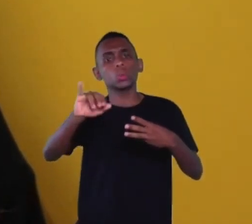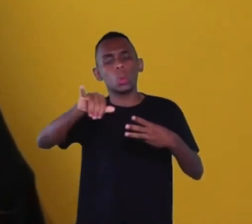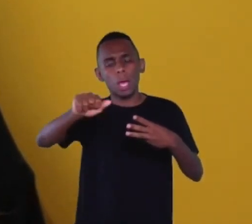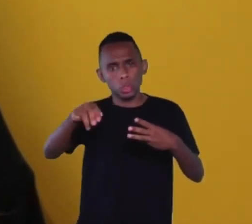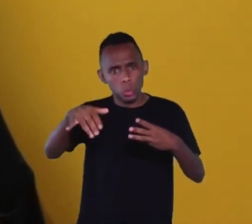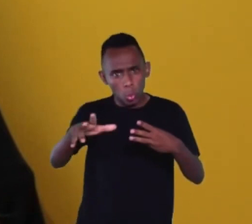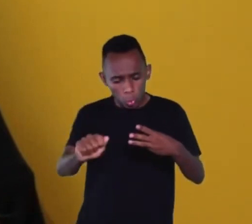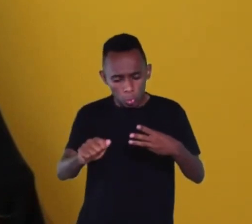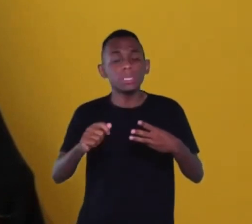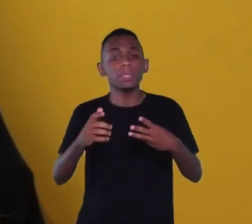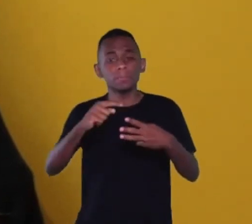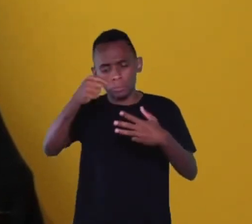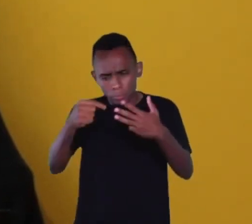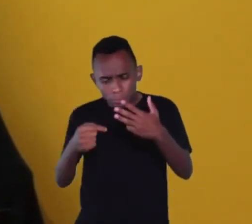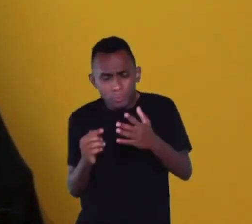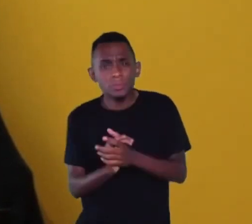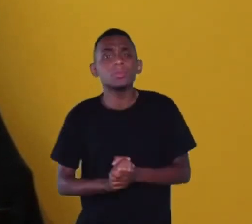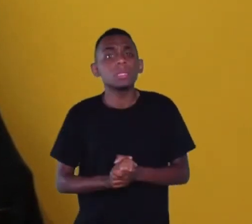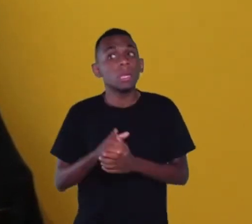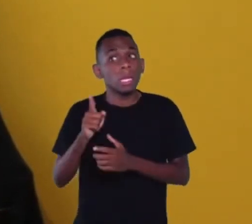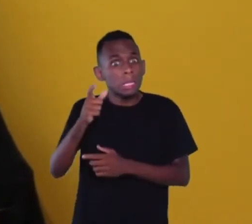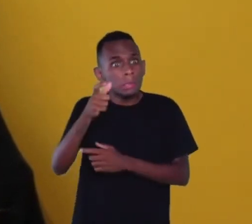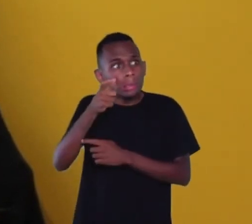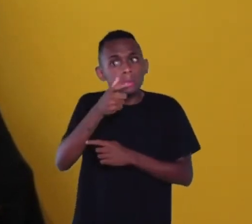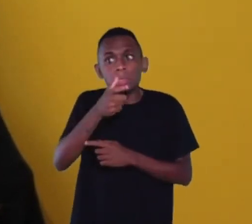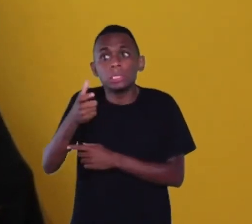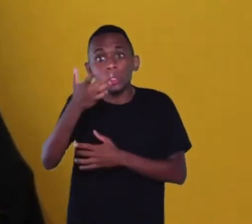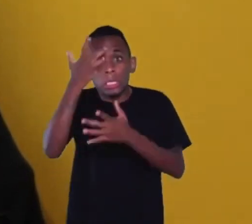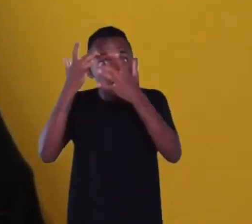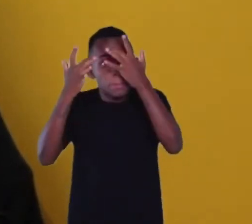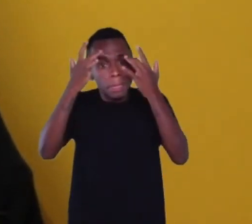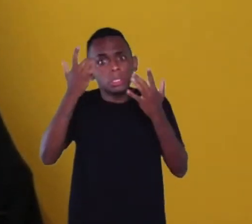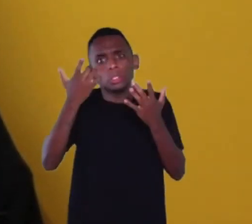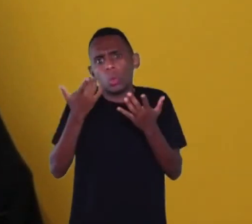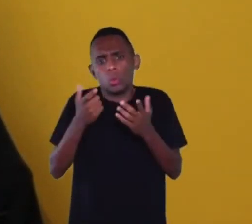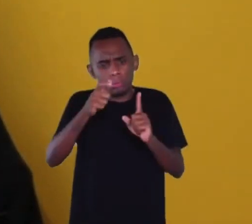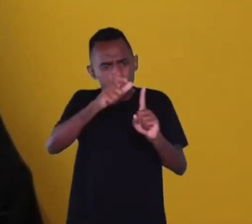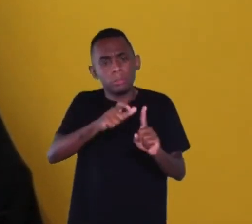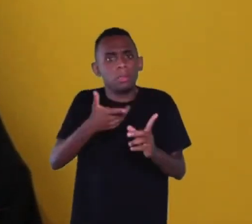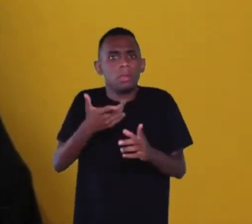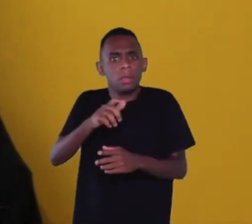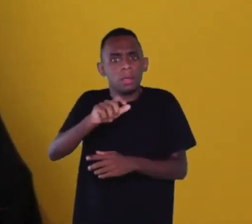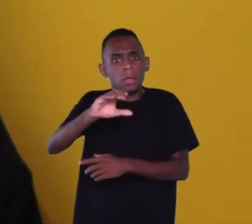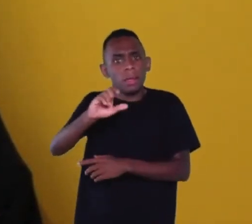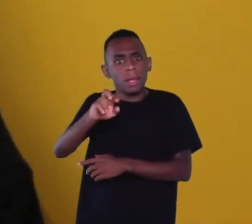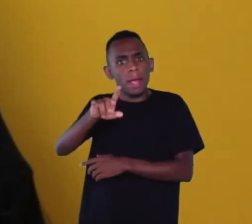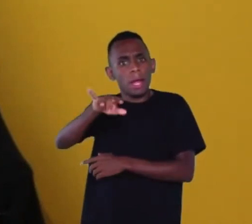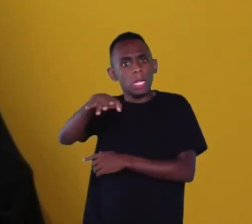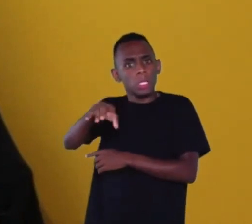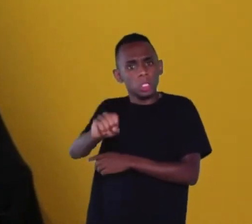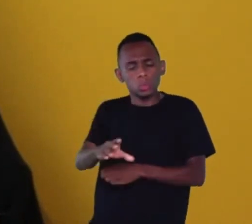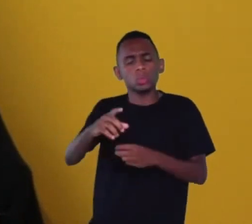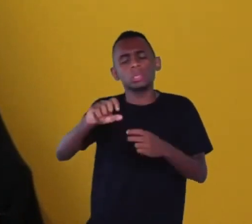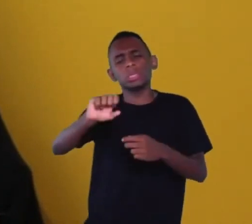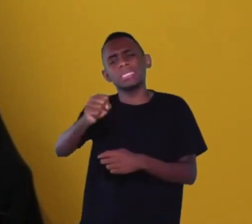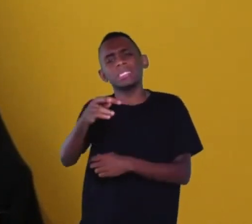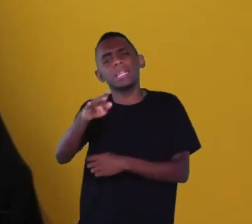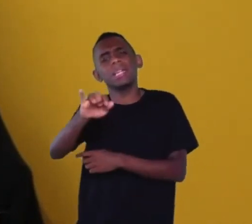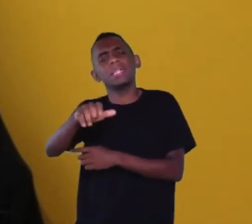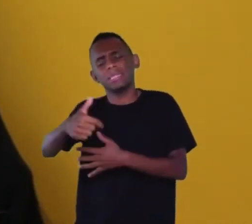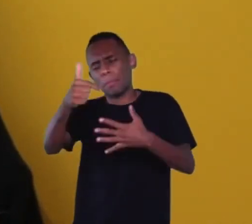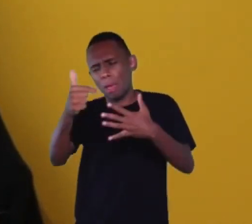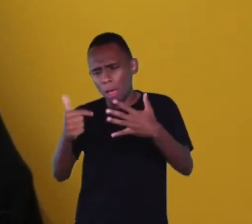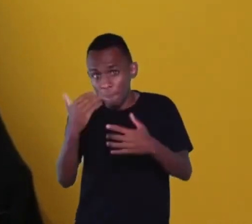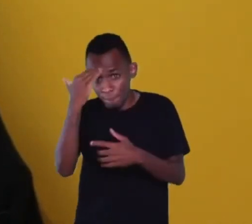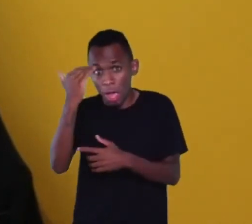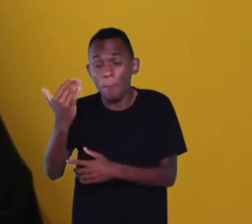o jovem autor já chamou a atenção de formadores de opinião como Carlinhos Brau, Sandra de Sá e Margarete Menezes. Os artistas,